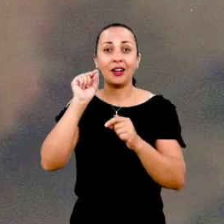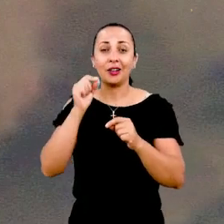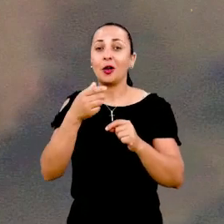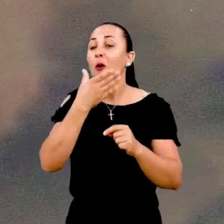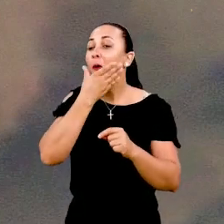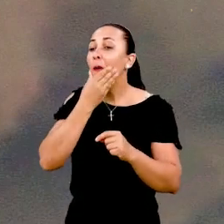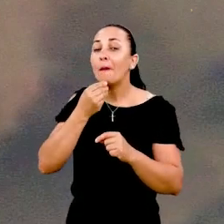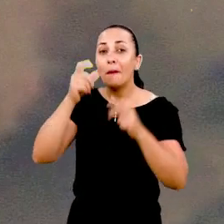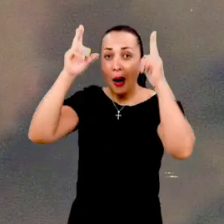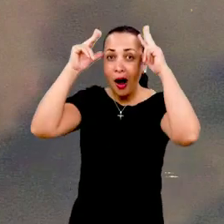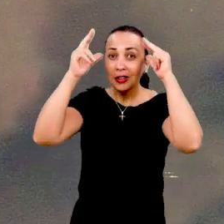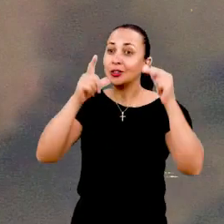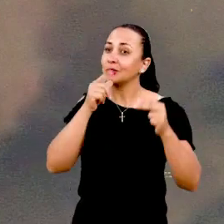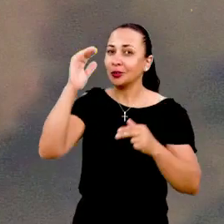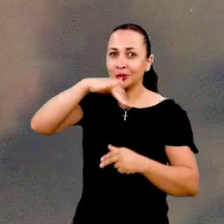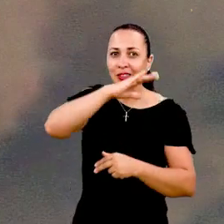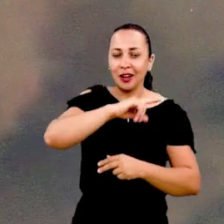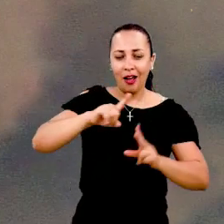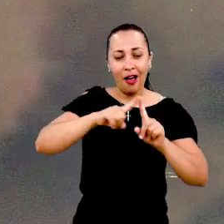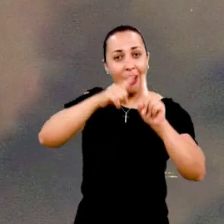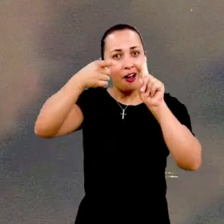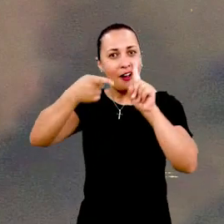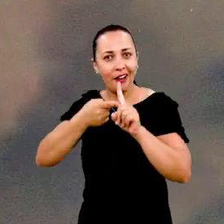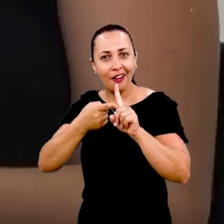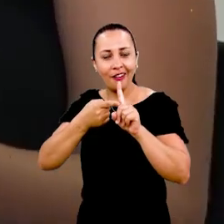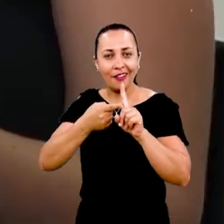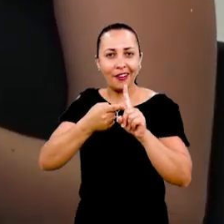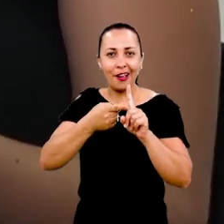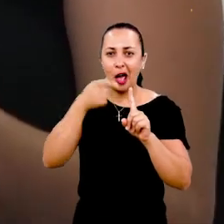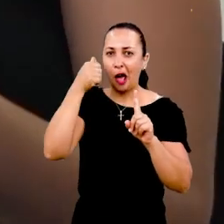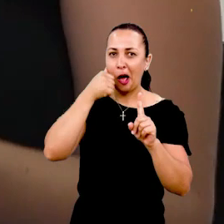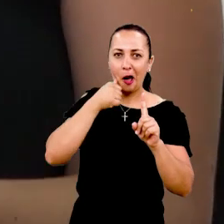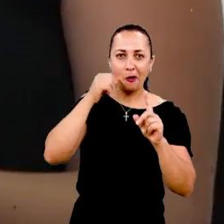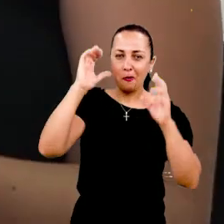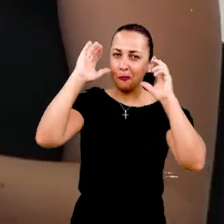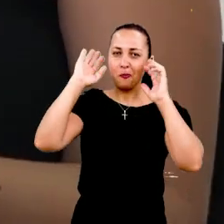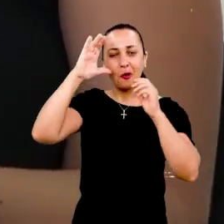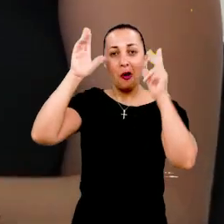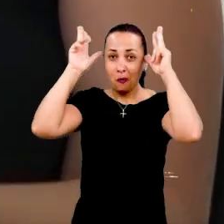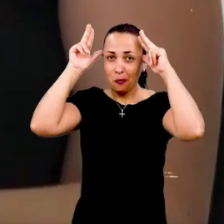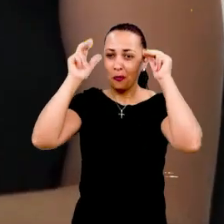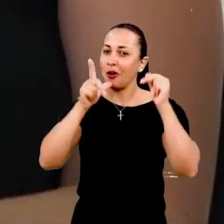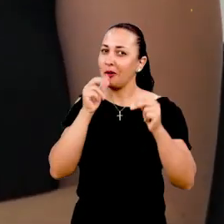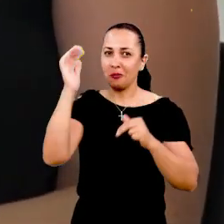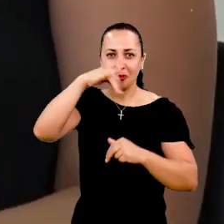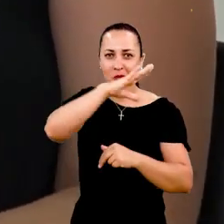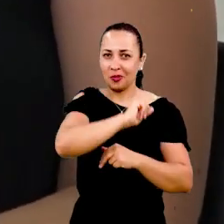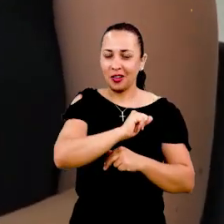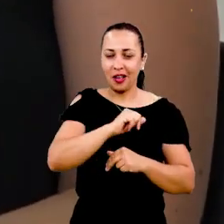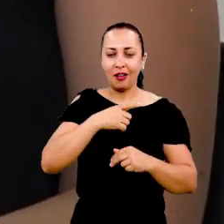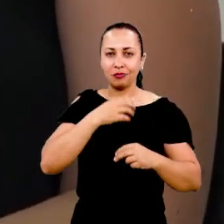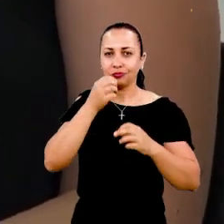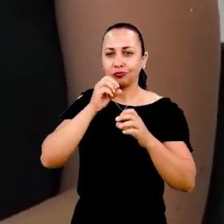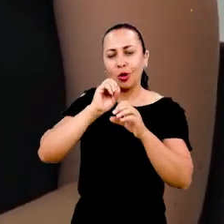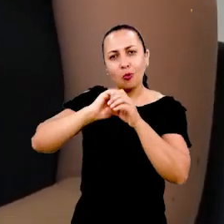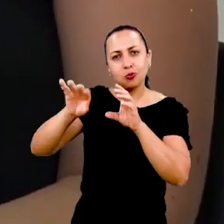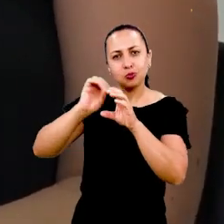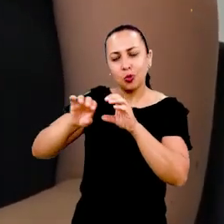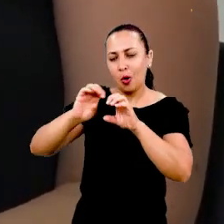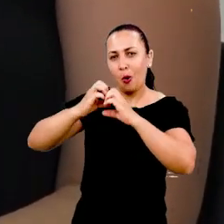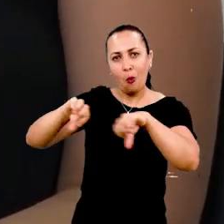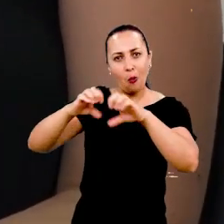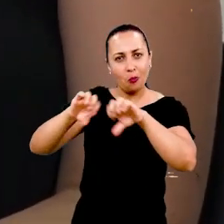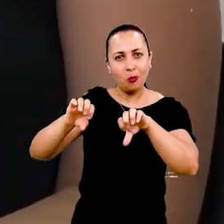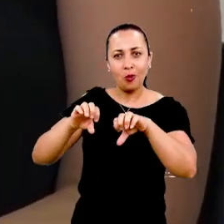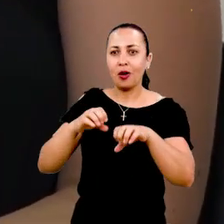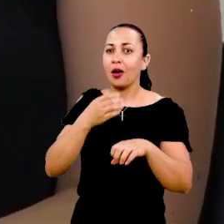os machos ficam grávidos. A fêmea coloca os ovos ou os ovócitos dentro de uma bolsa incubadora que os machos têm. E